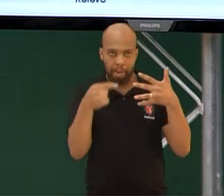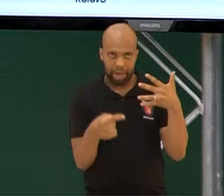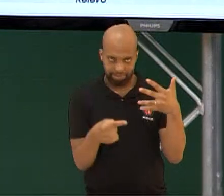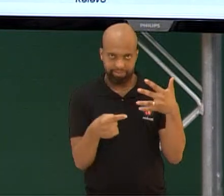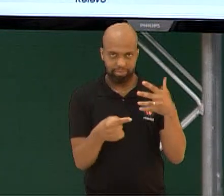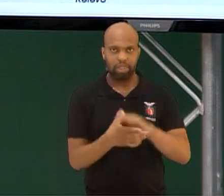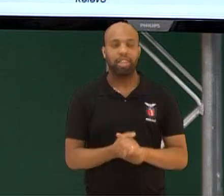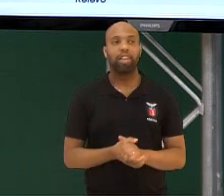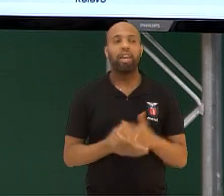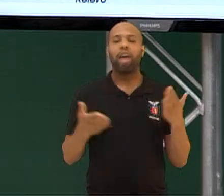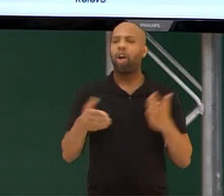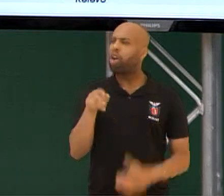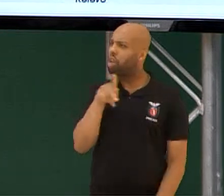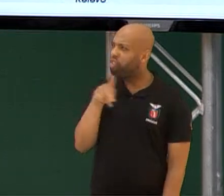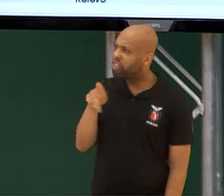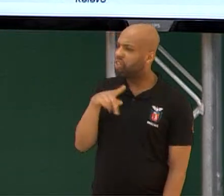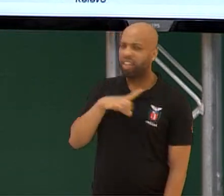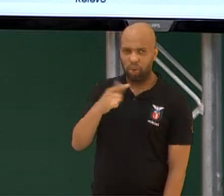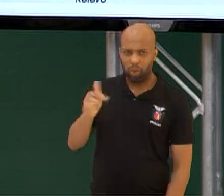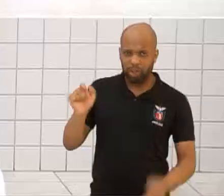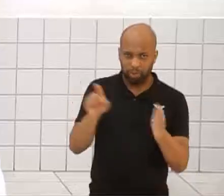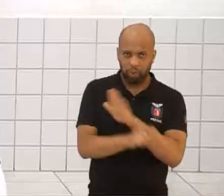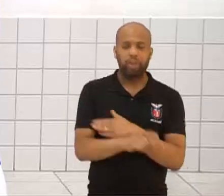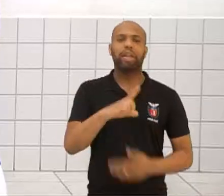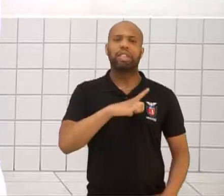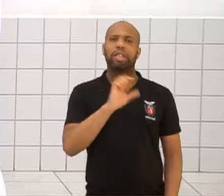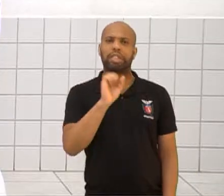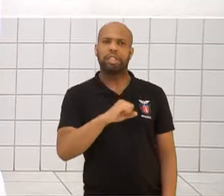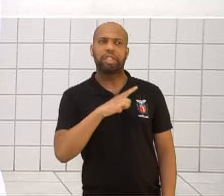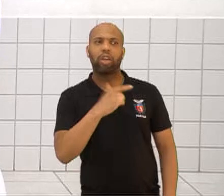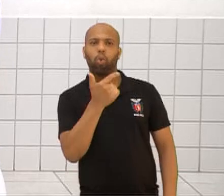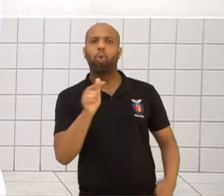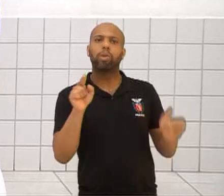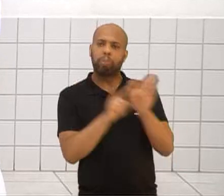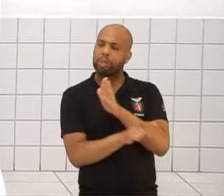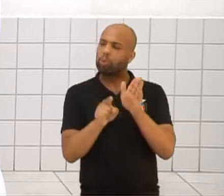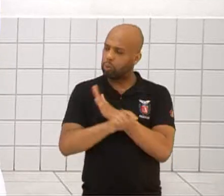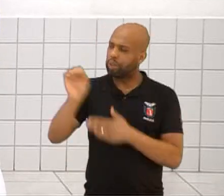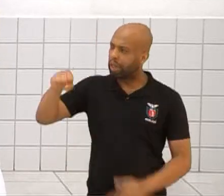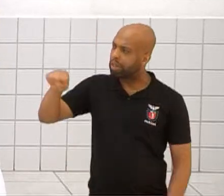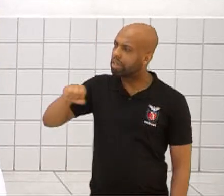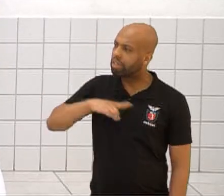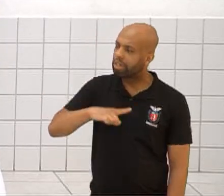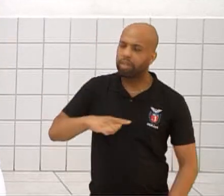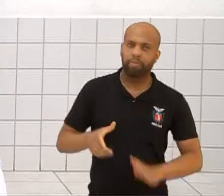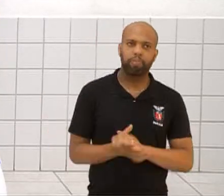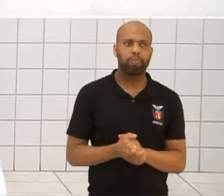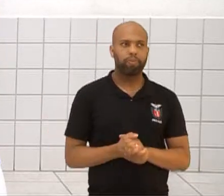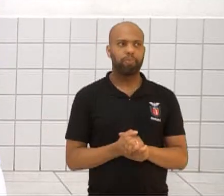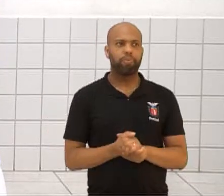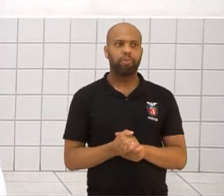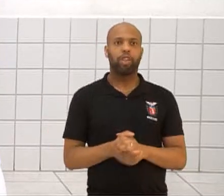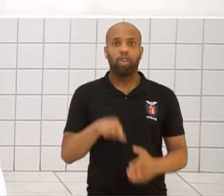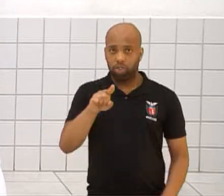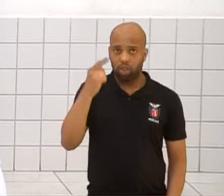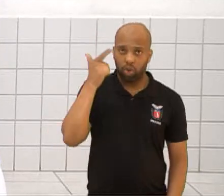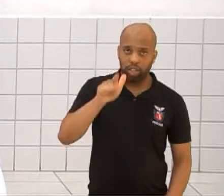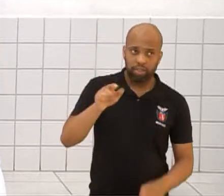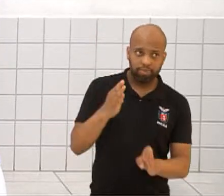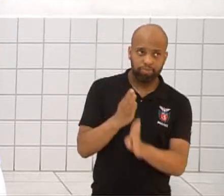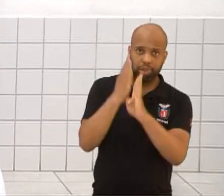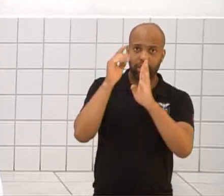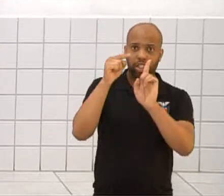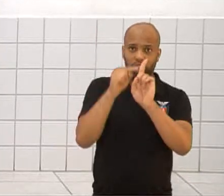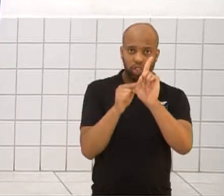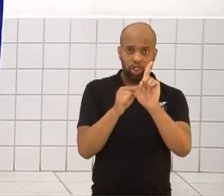físicos. E professora Joyce, nós temos agora mais uma pergunta? Temos aqui mais uma perguntinha, colocando assim, vocês conseguem identificar o